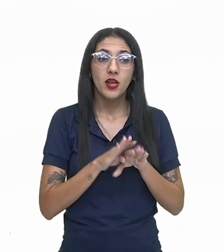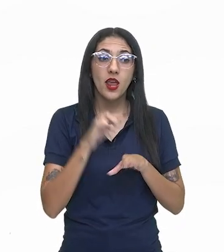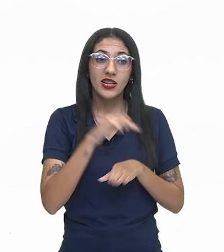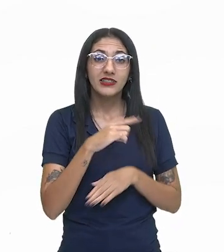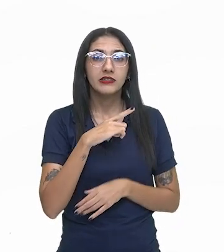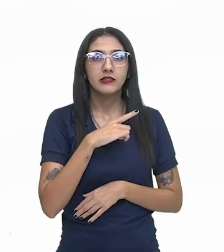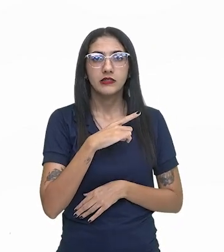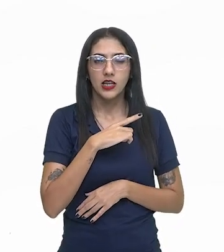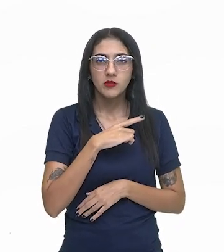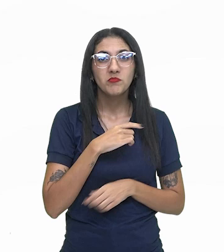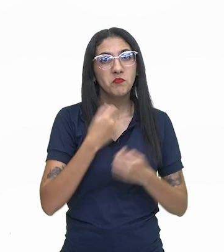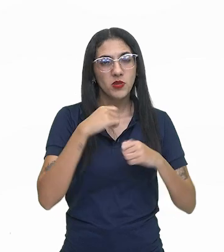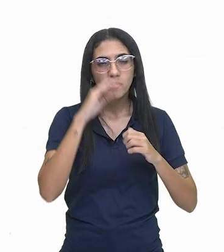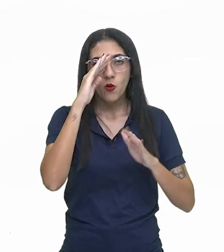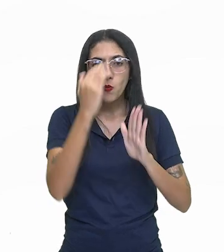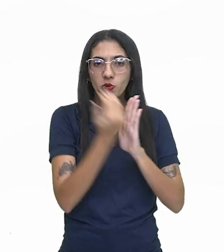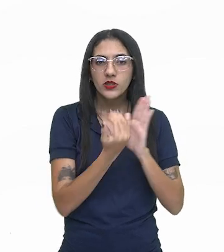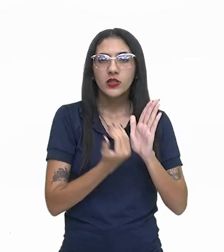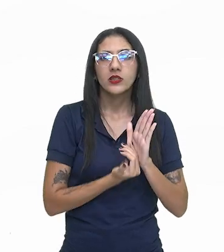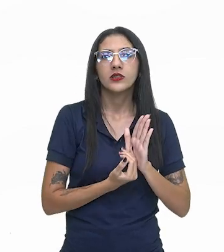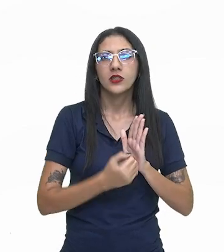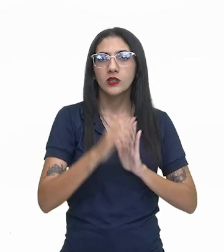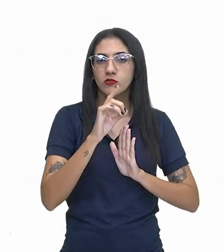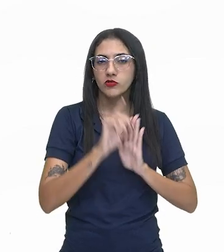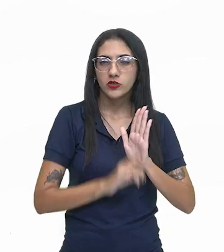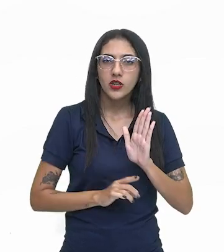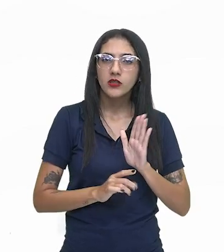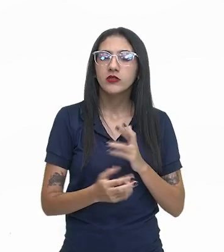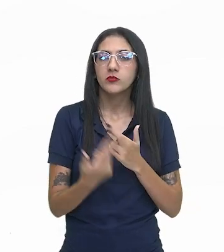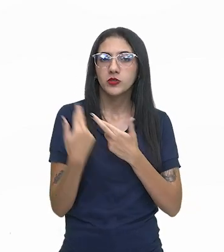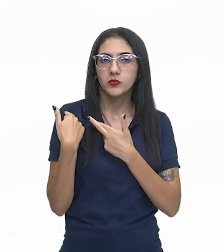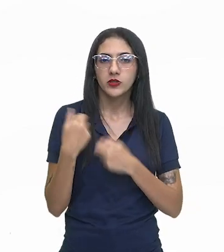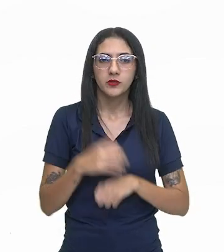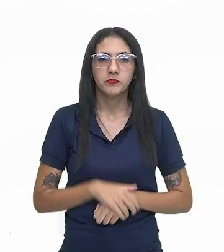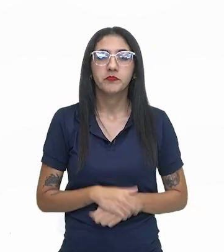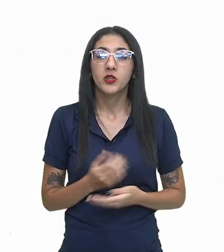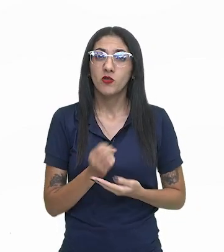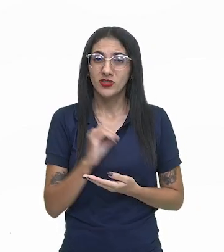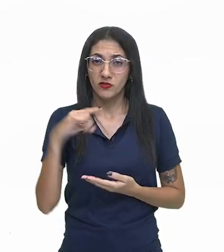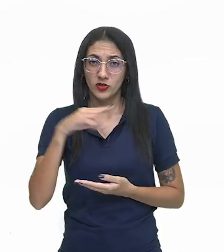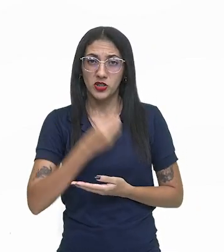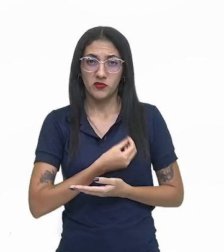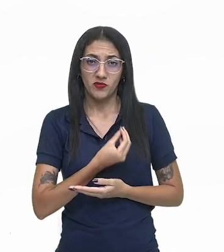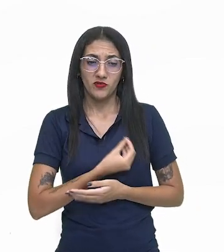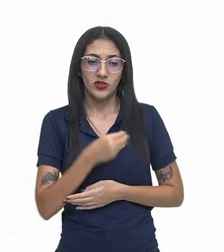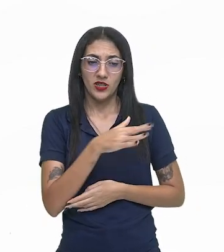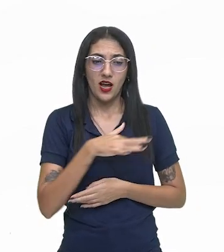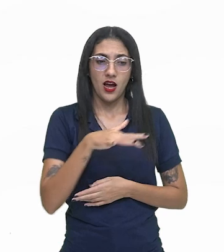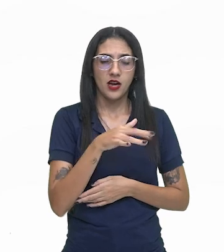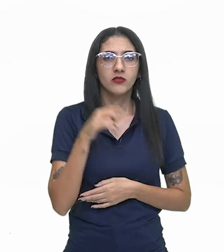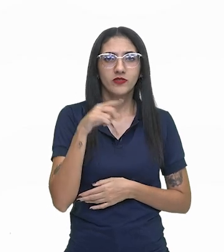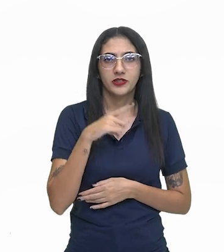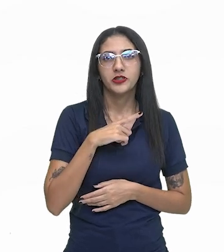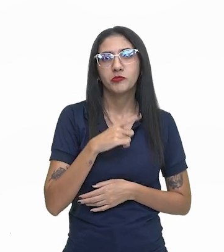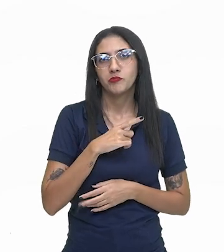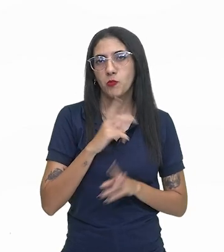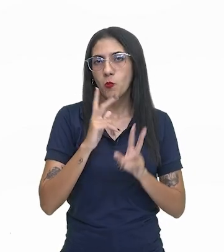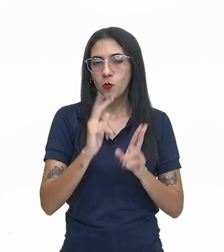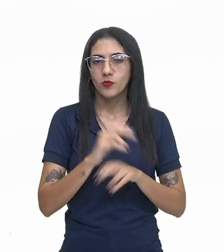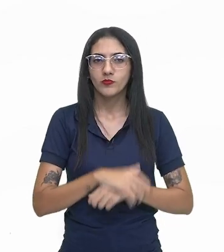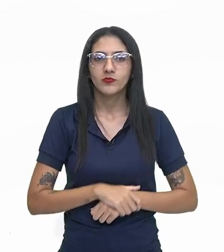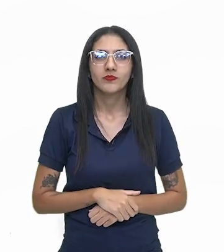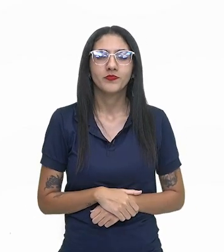e deveres resultante dessa condição. Se você vive no Estado, você tem direito e deveres, né?